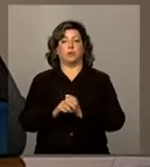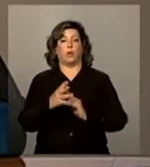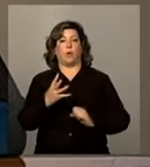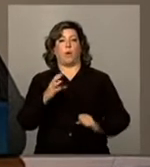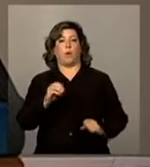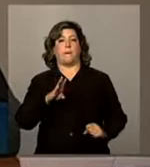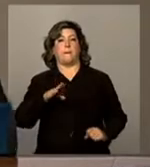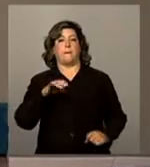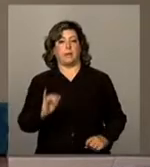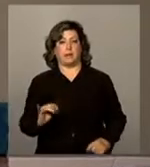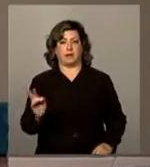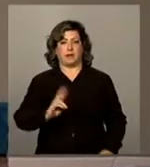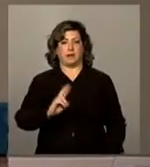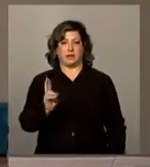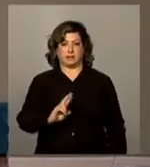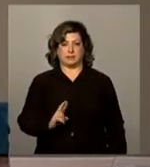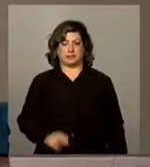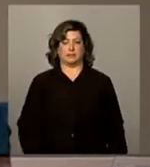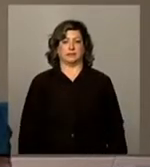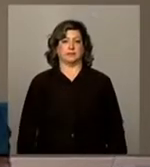bilhões de reais.